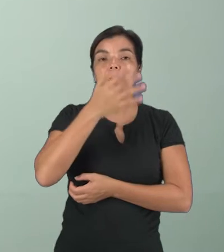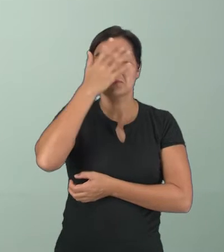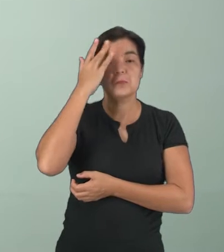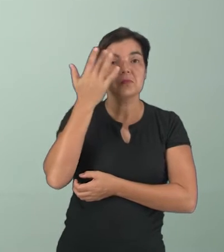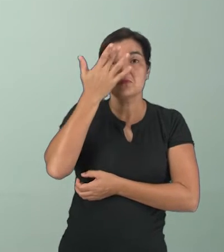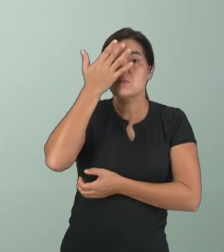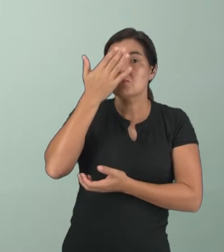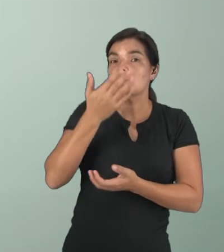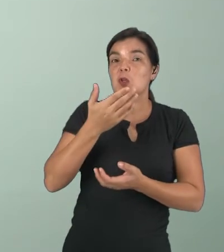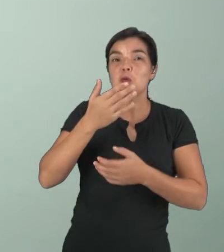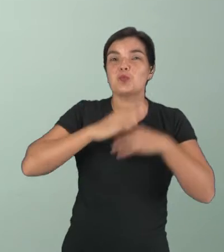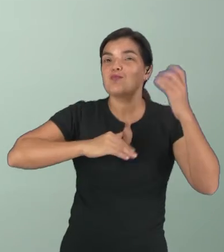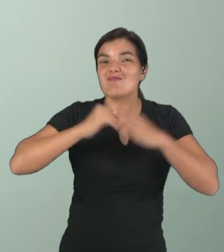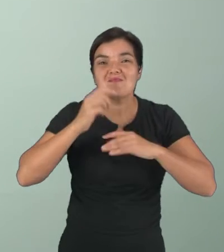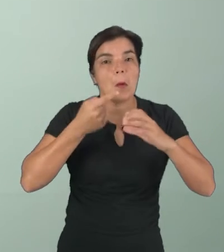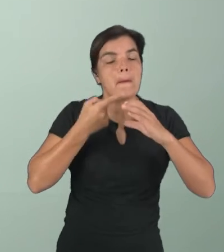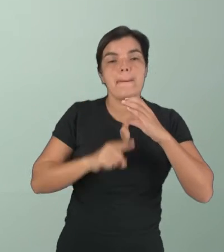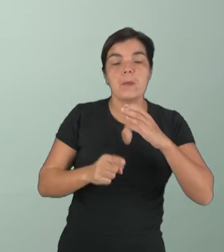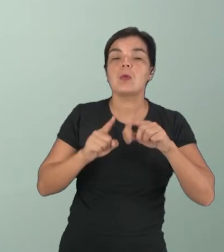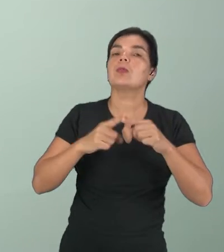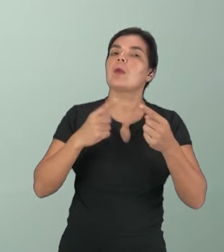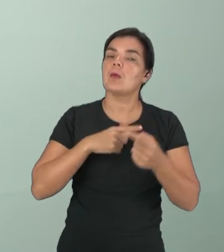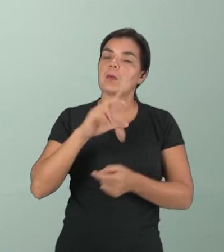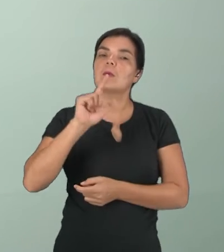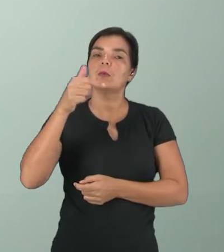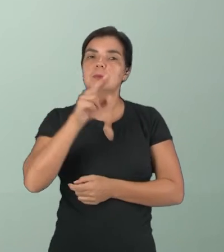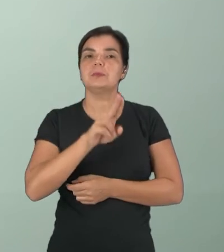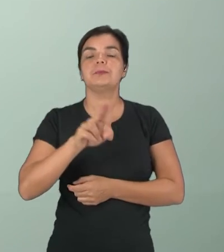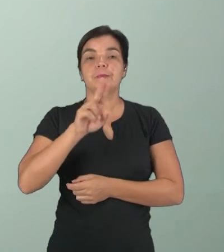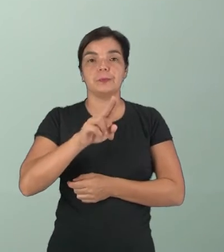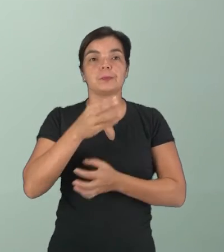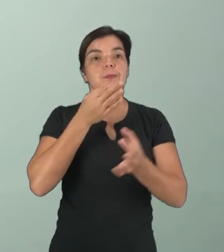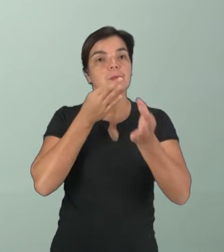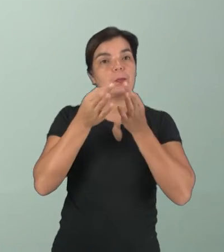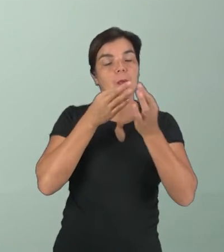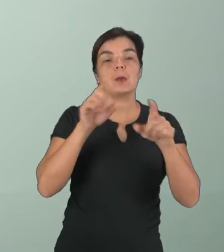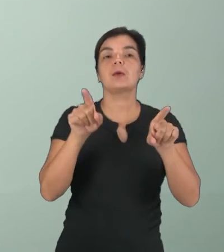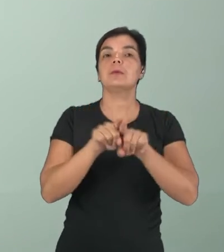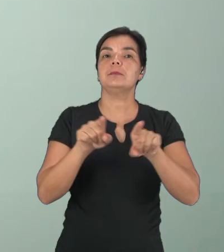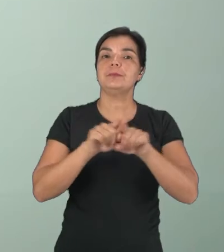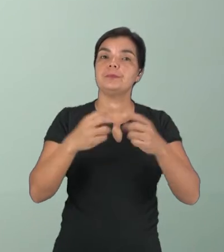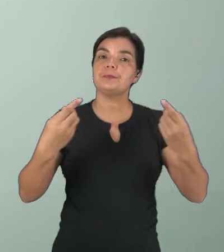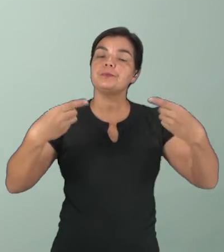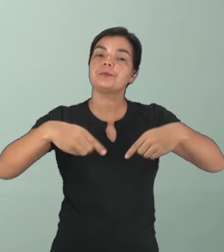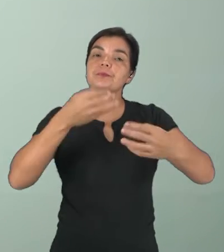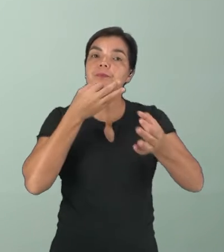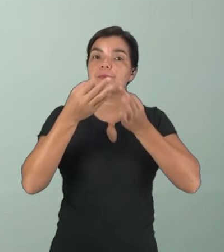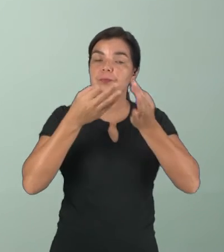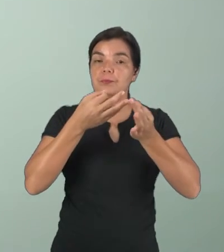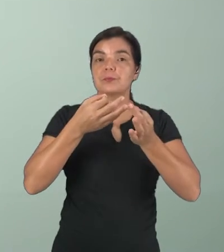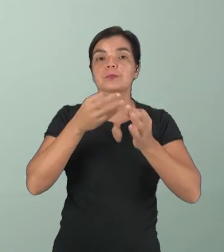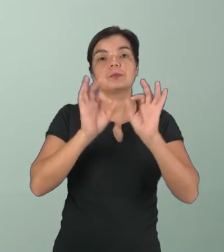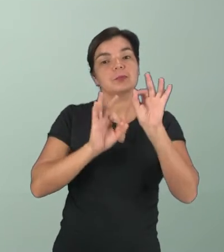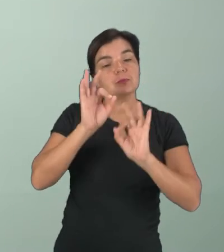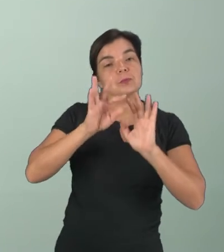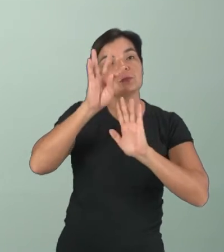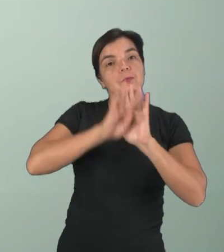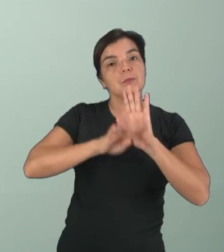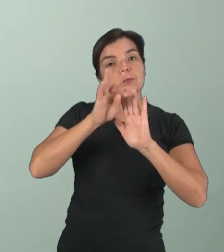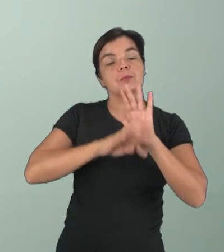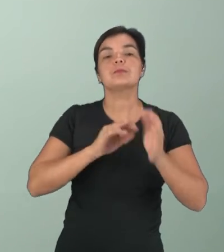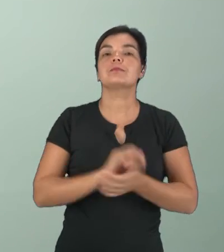isso, tá? Existem maneiras que podem ser utilizadas na argumentação e na contra-argumentação nas produções de textos,